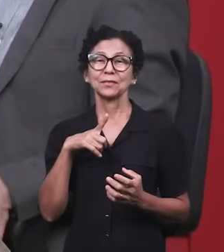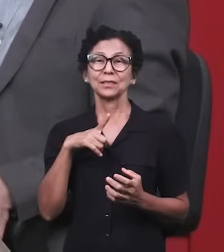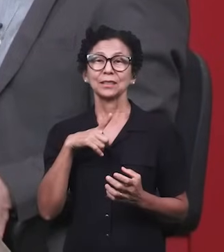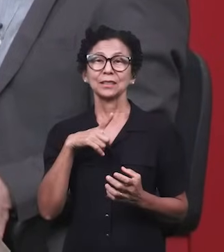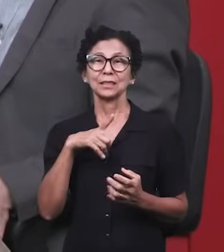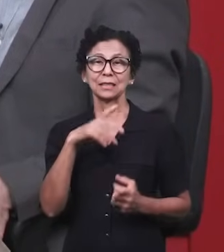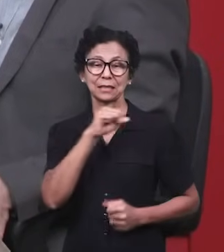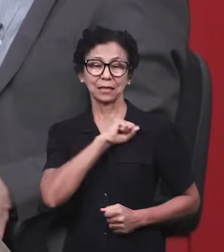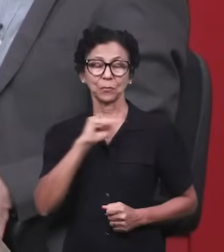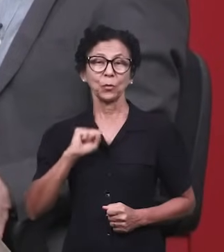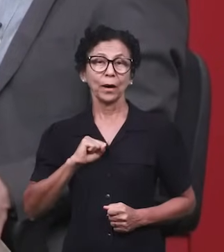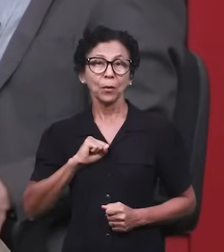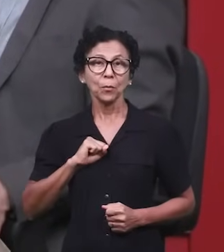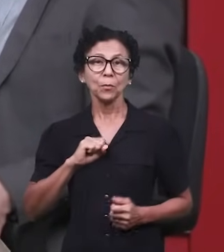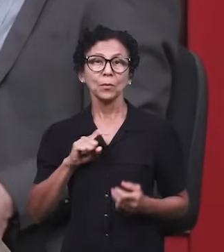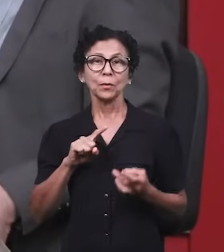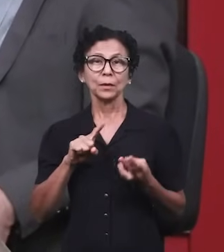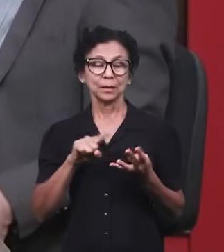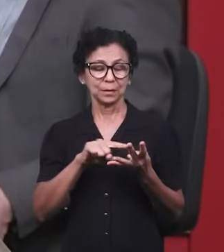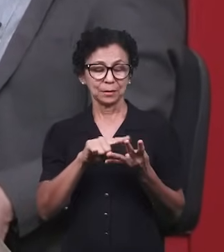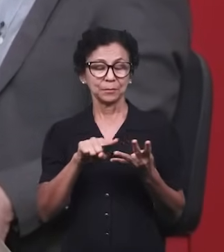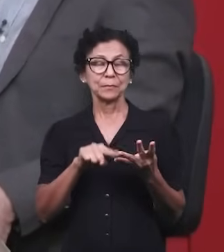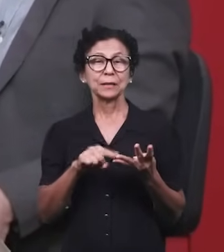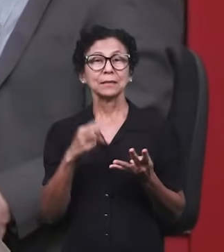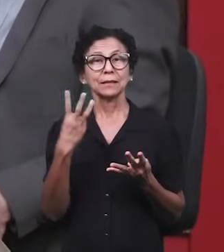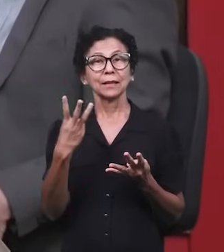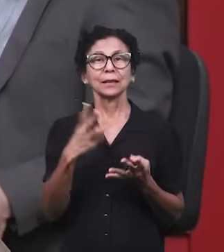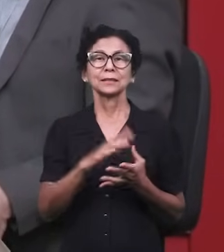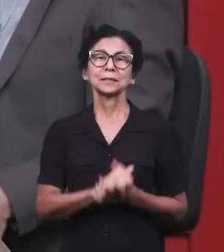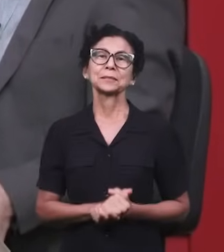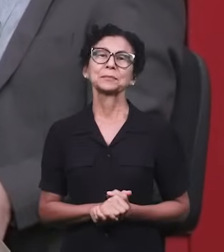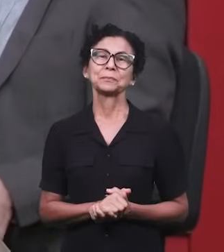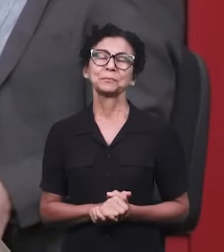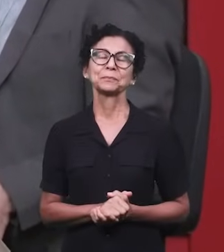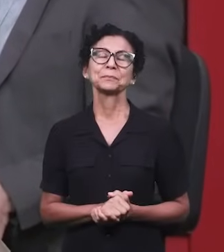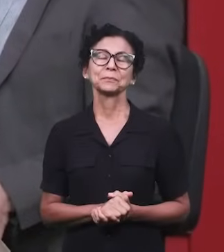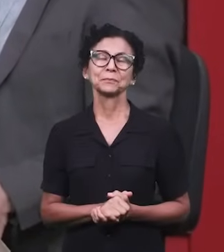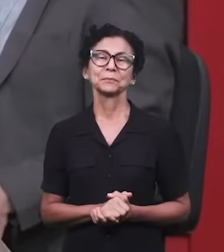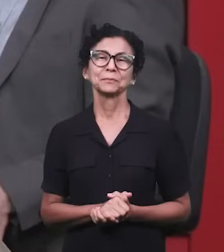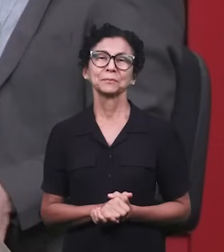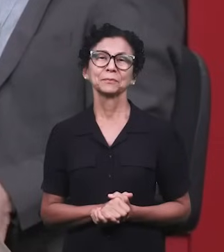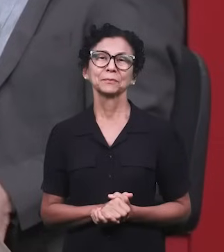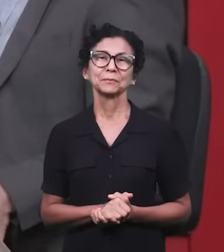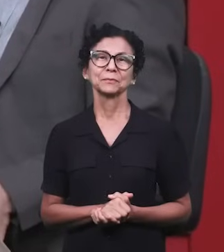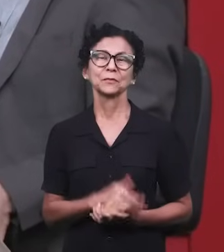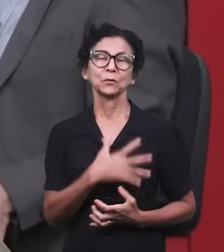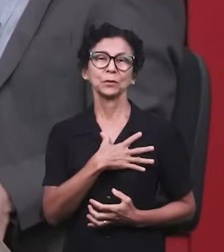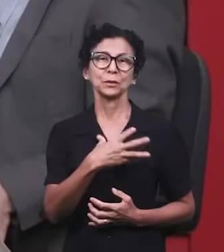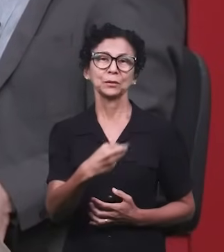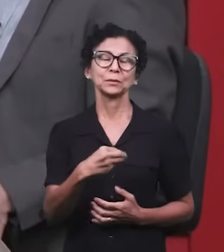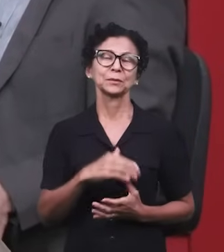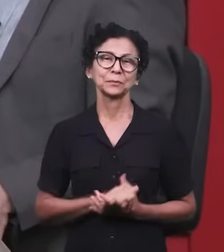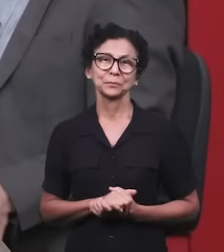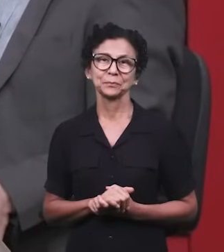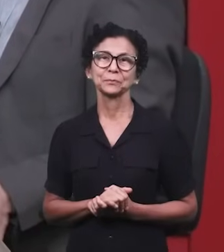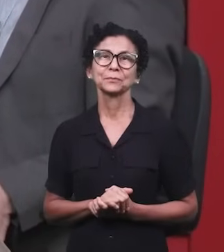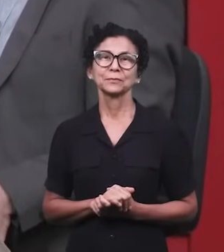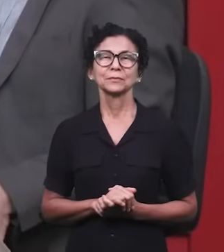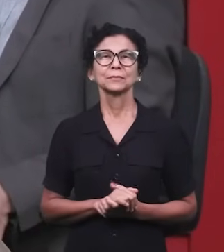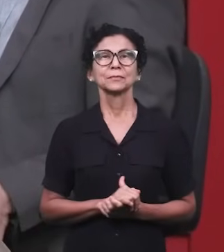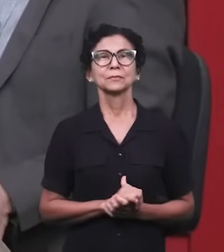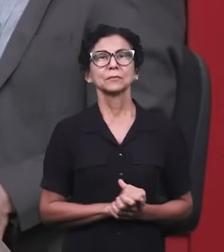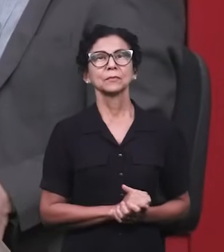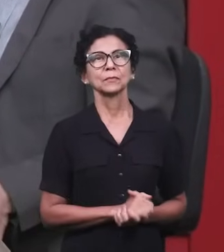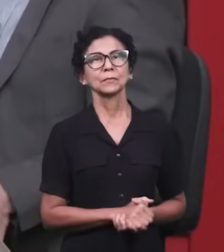fidelidade. Porque a gente viu a fidelidade nela durante todo o processo. Quando ela recebeu a bênção, ela não mudou de posição,